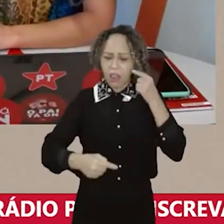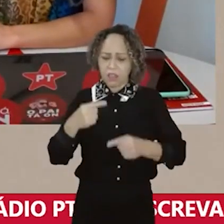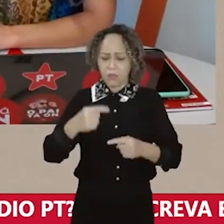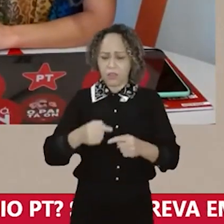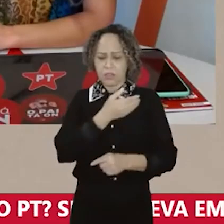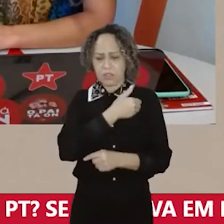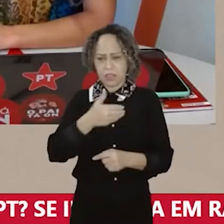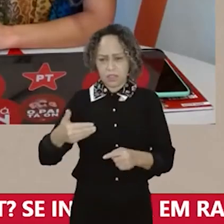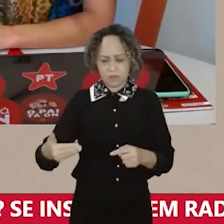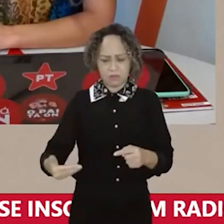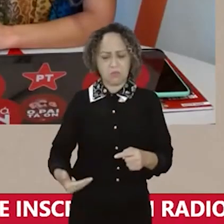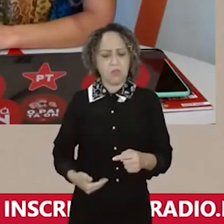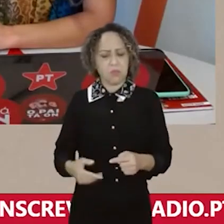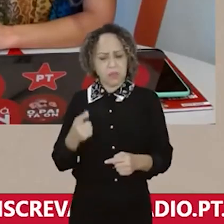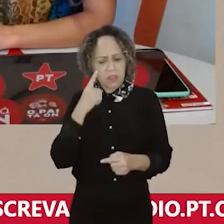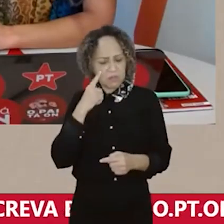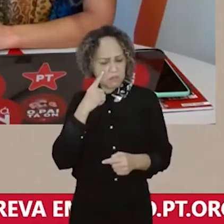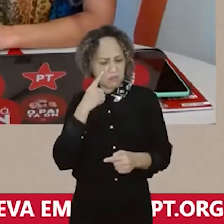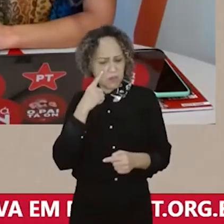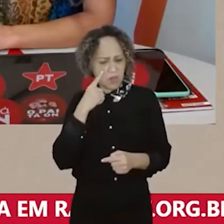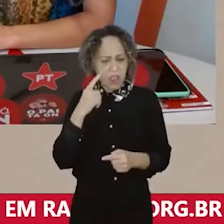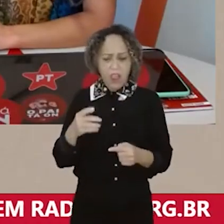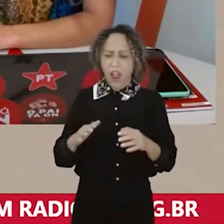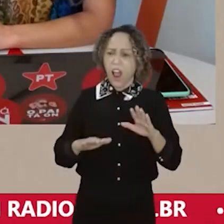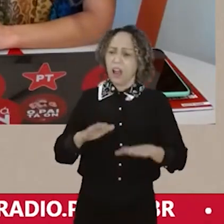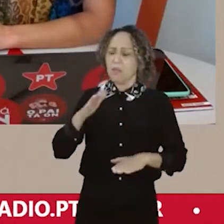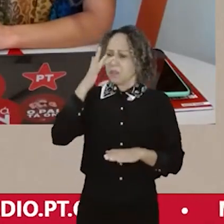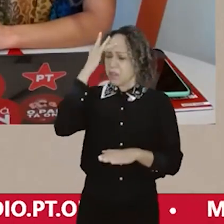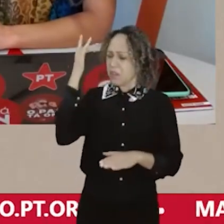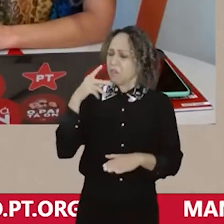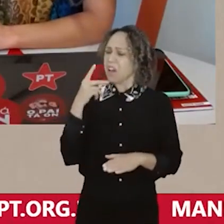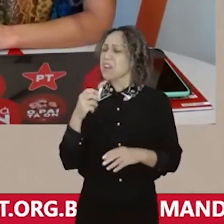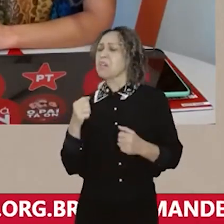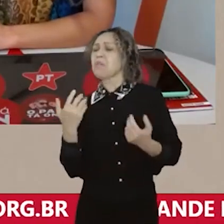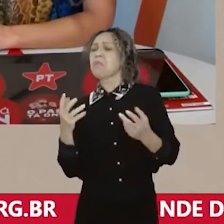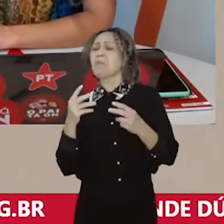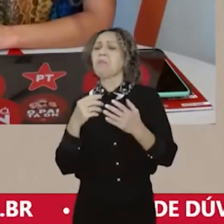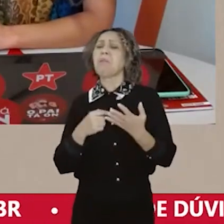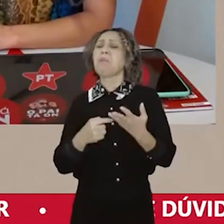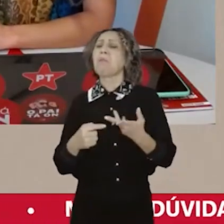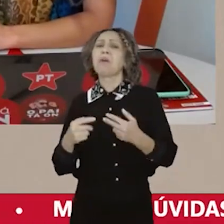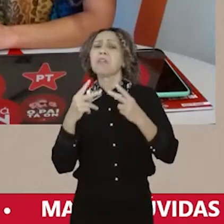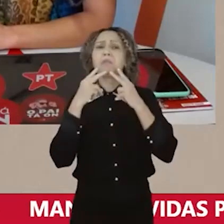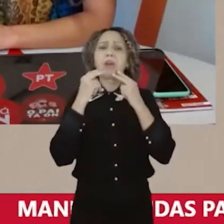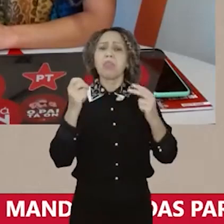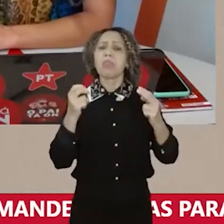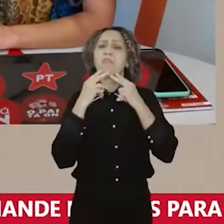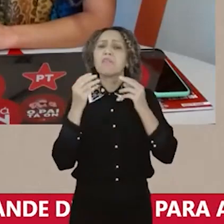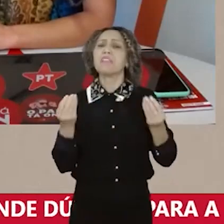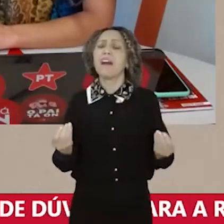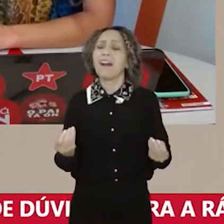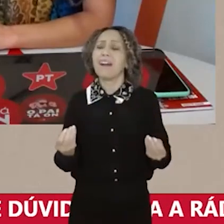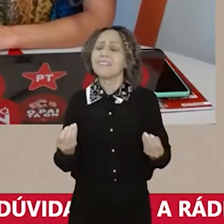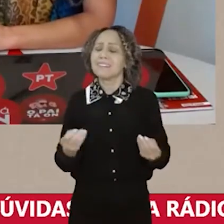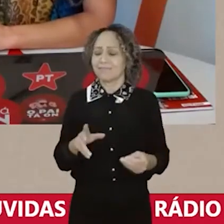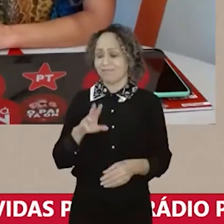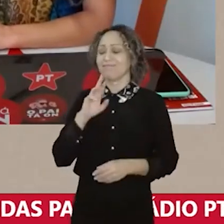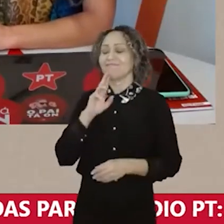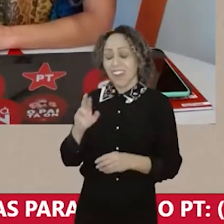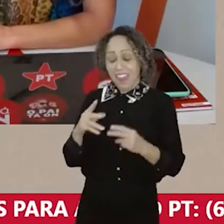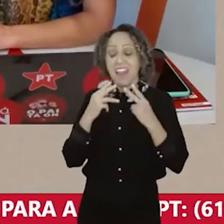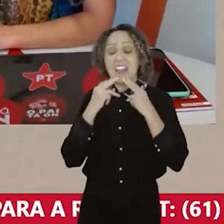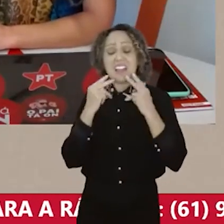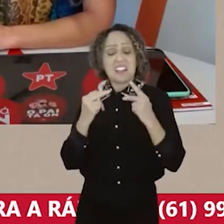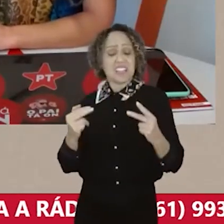uma tarefa menor. Né? Muita gente fala assim, quais são as novidades? Eu acho que a grande novidade será a reconstrução. Isso não